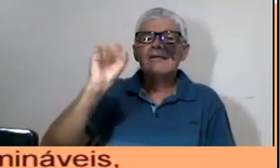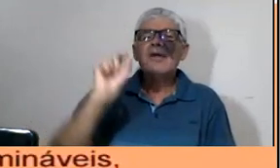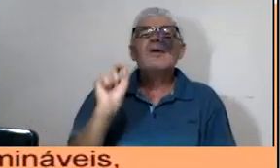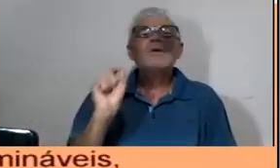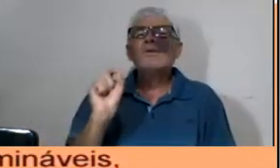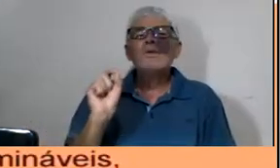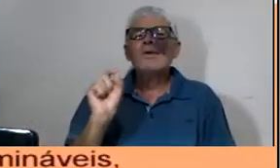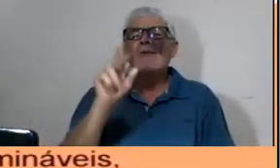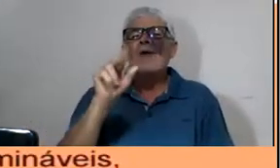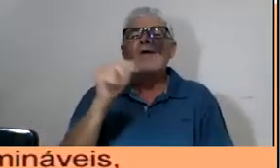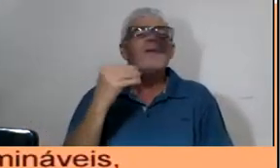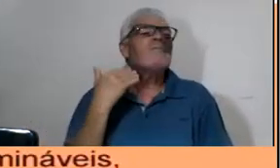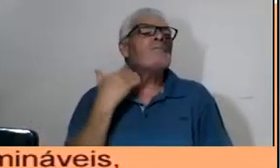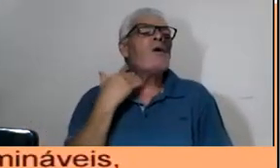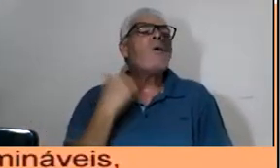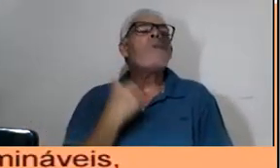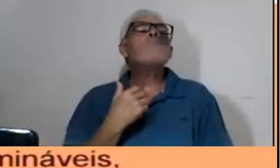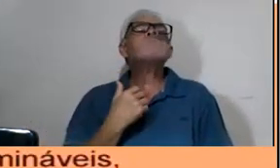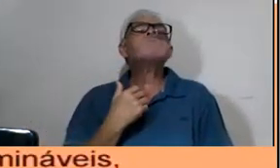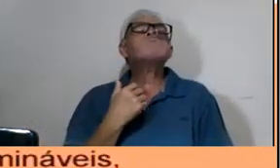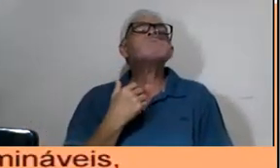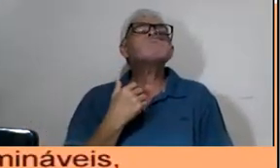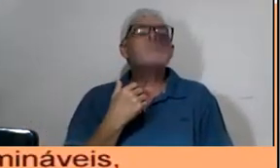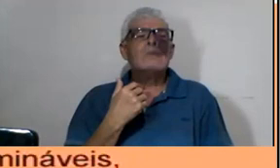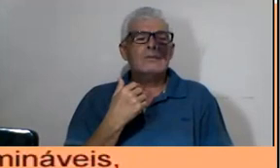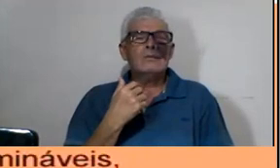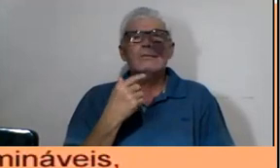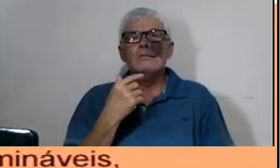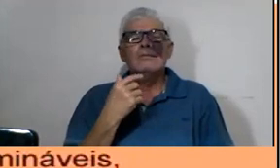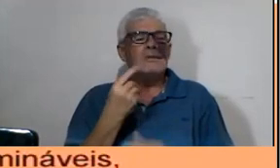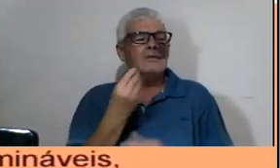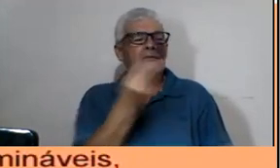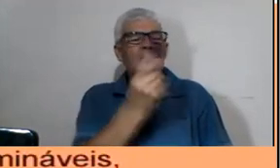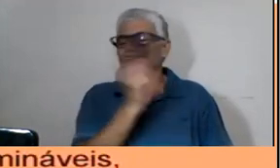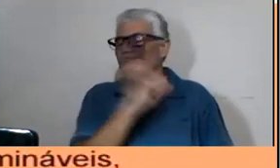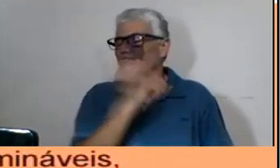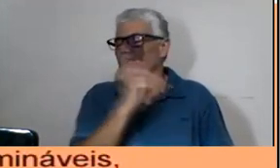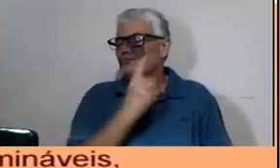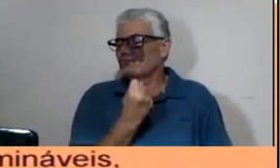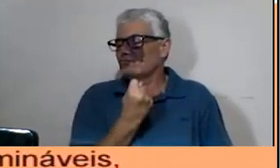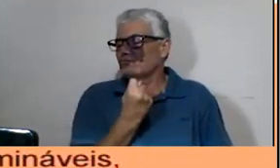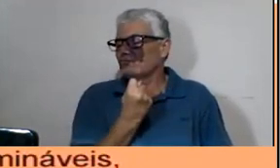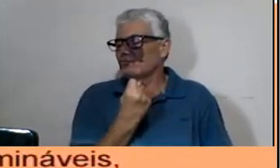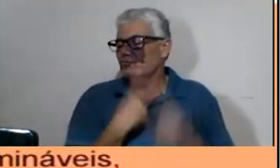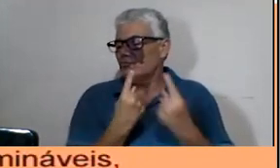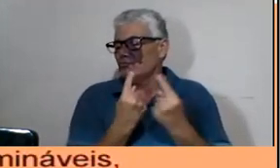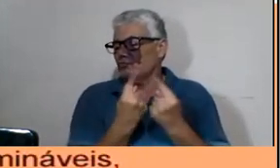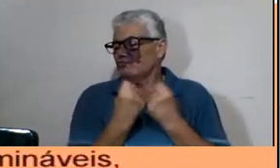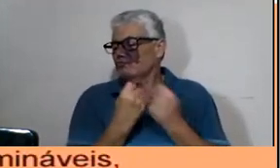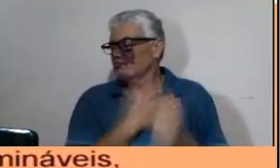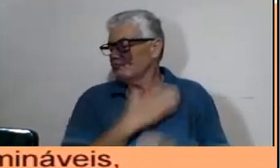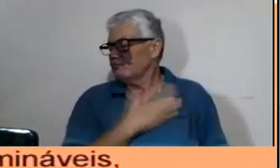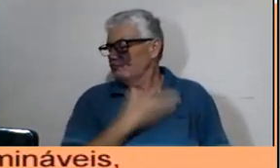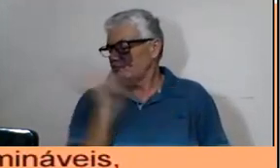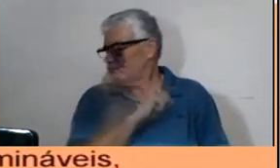agradável. A gente se sente bem, sei lá, eu me sinto assim. Se vocês quiserem me interromper para perguntar alguma